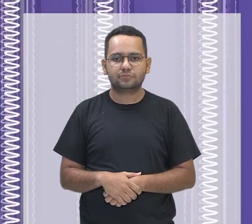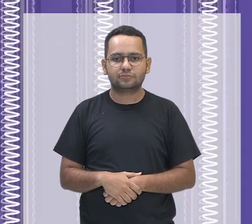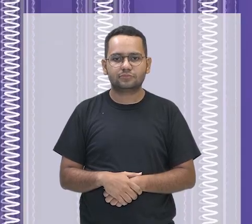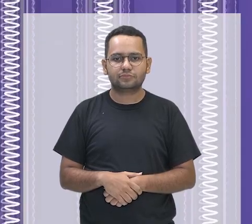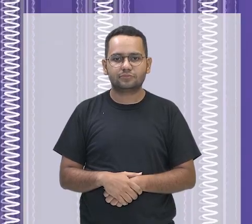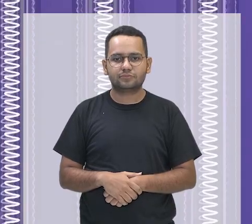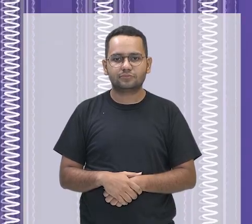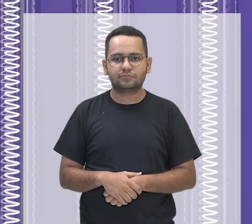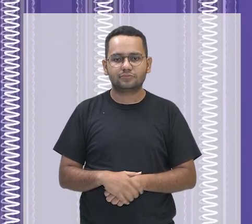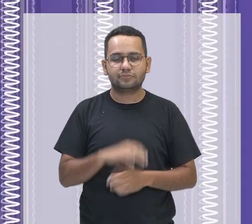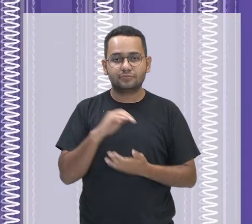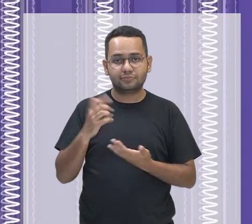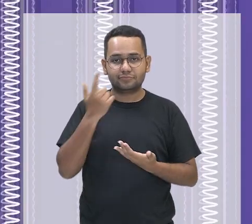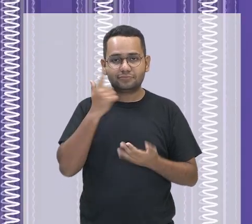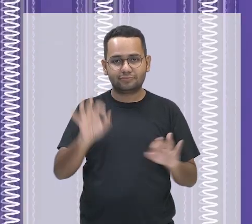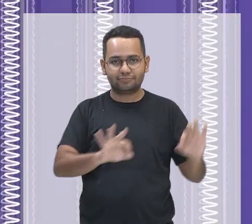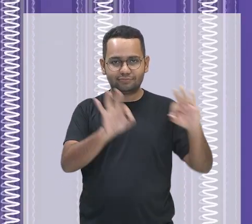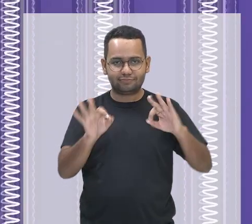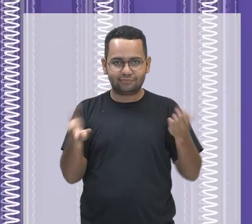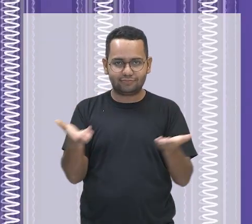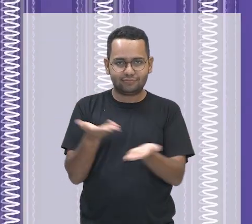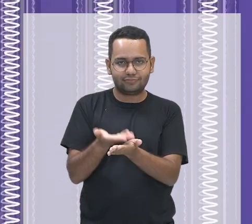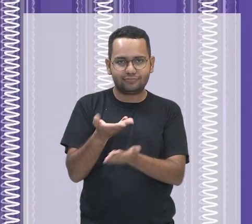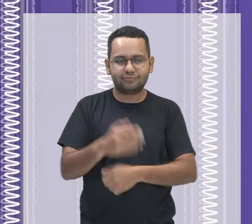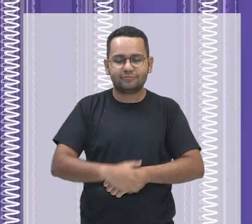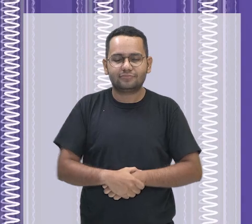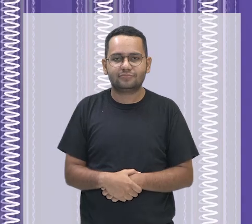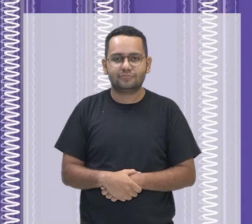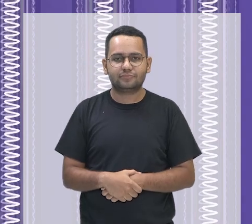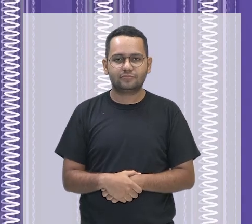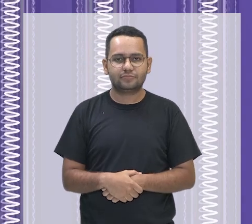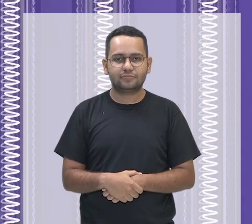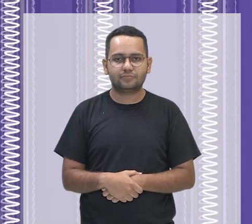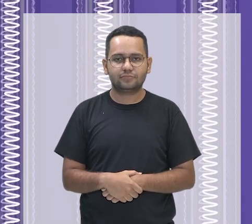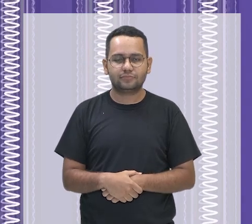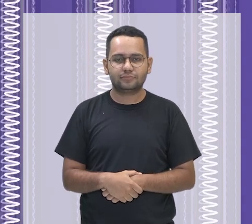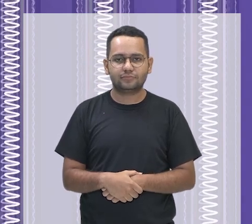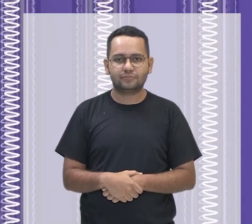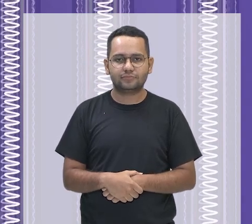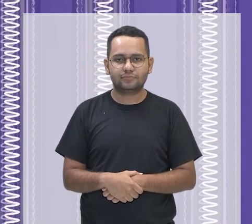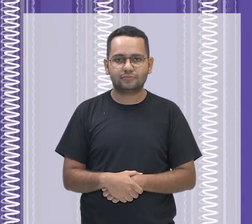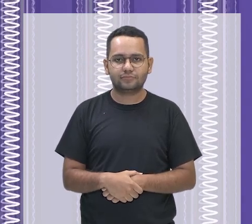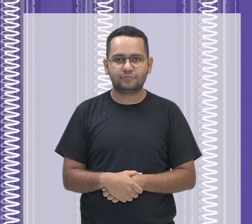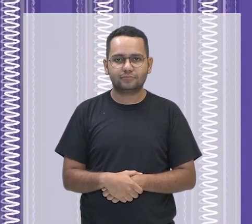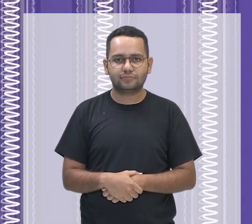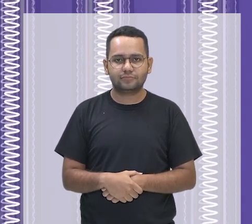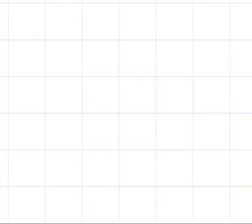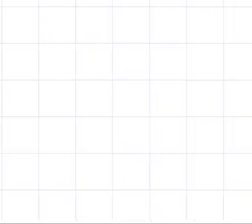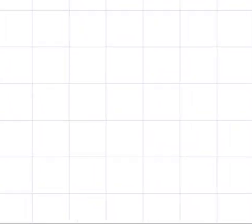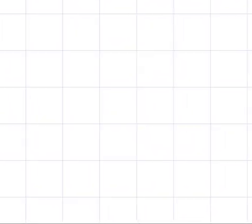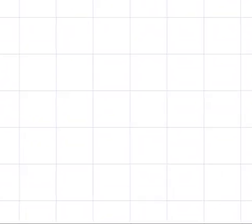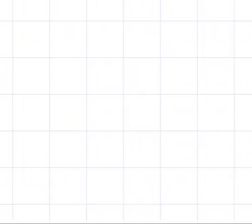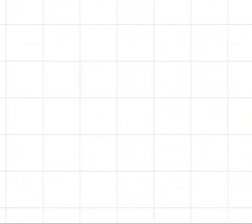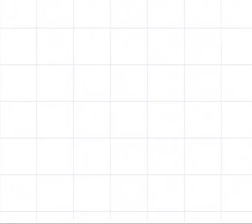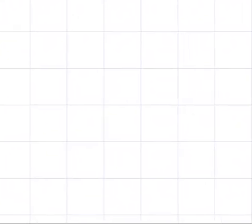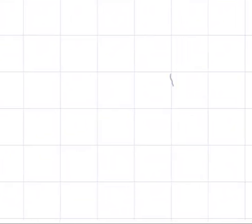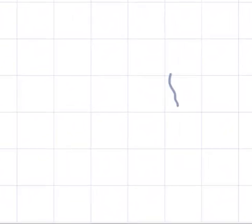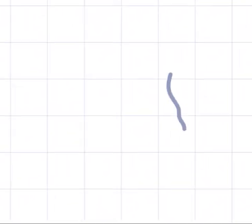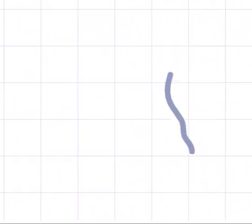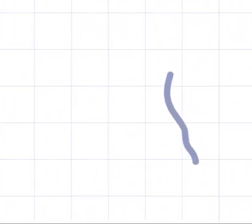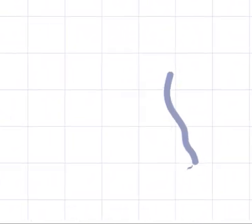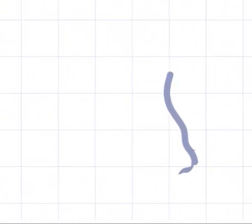vamos agora nos preparar para a nossa aula. Muita atenção porque vai começar.